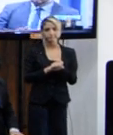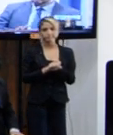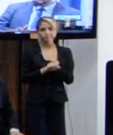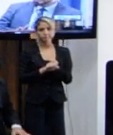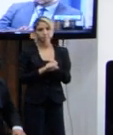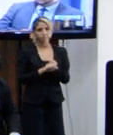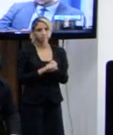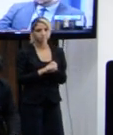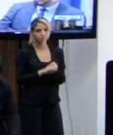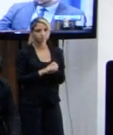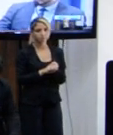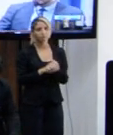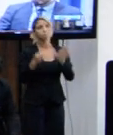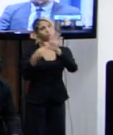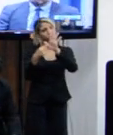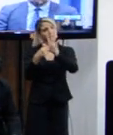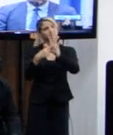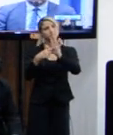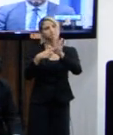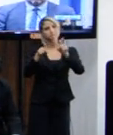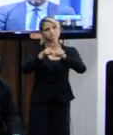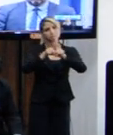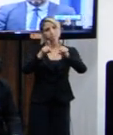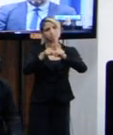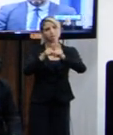trazer um ponto de vista diferenciado do que foi visto aqui.